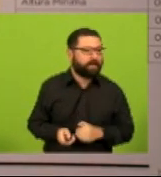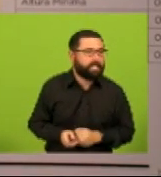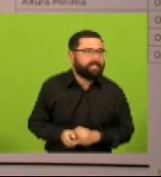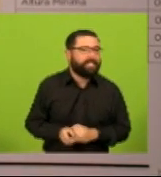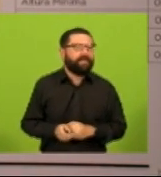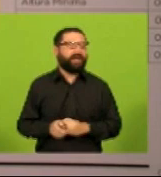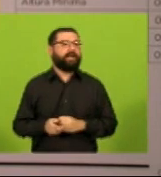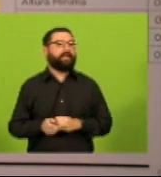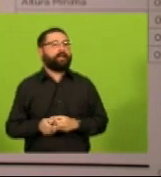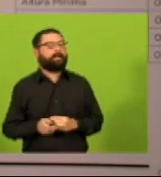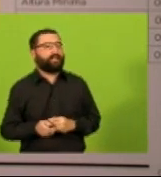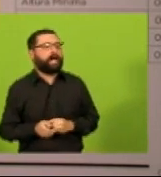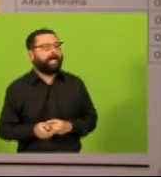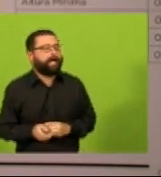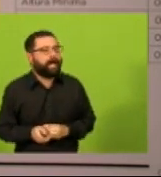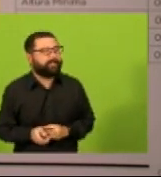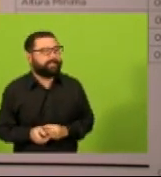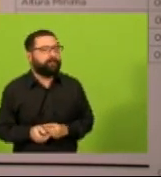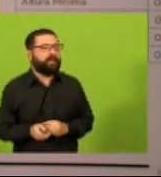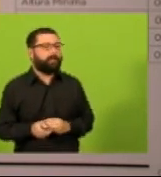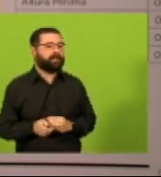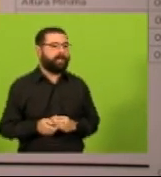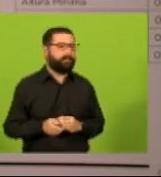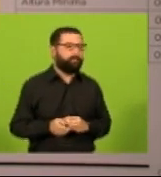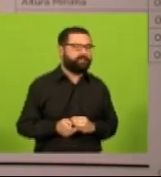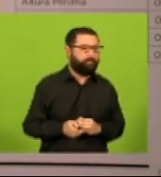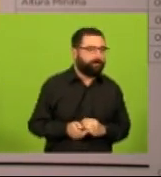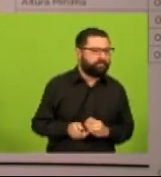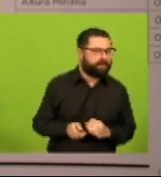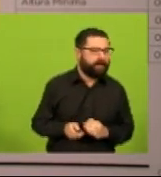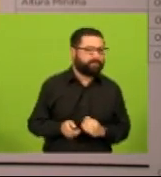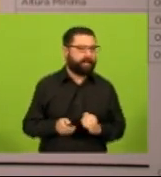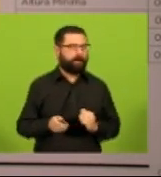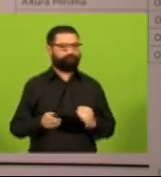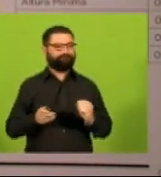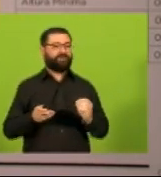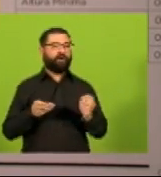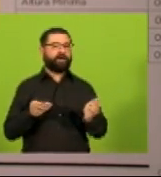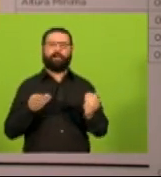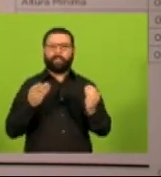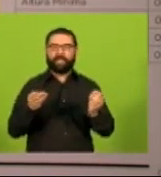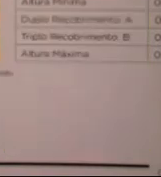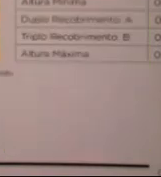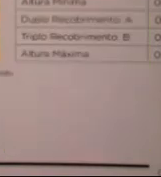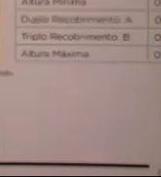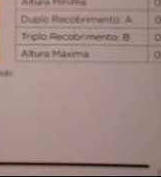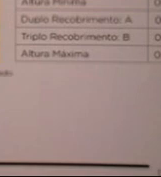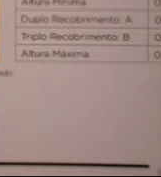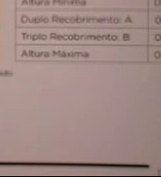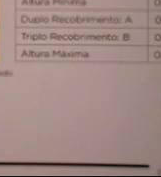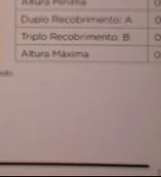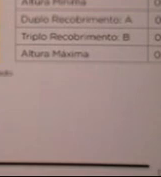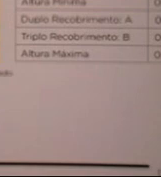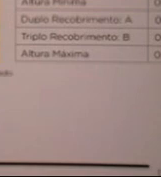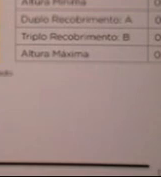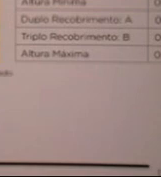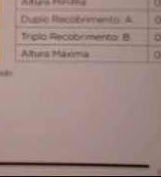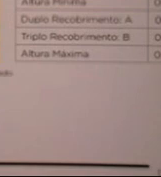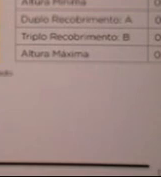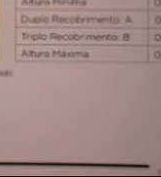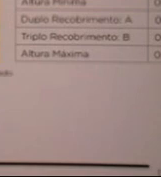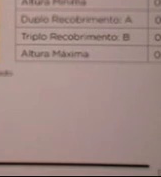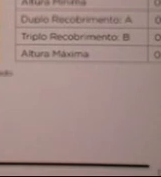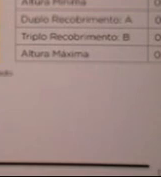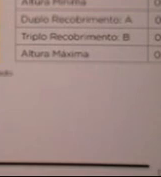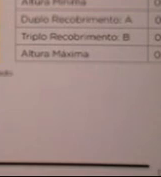E ali tá as tabelinhas lá que eu mostrei para vocês, olha lá. Ó que interessante, já vai trazer isso, você tem que